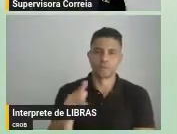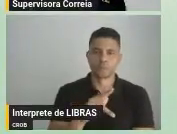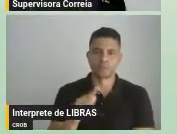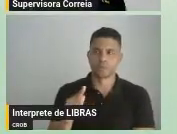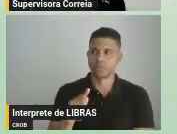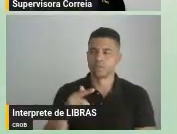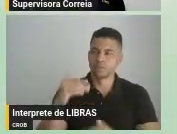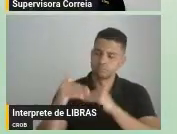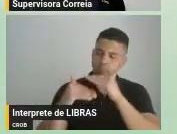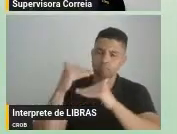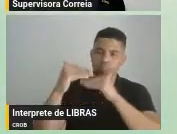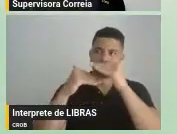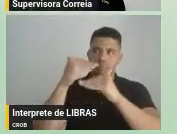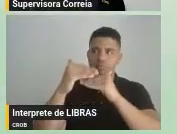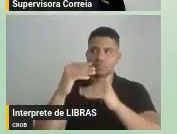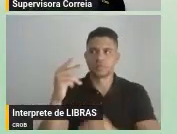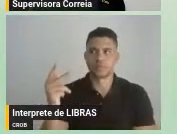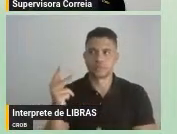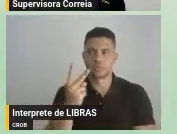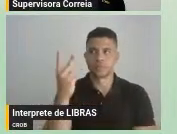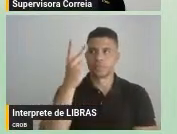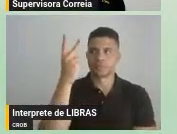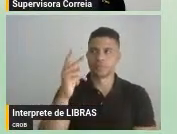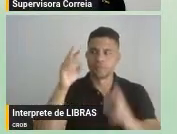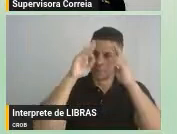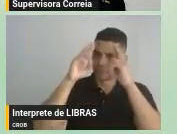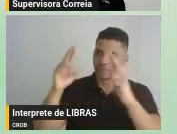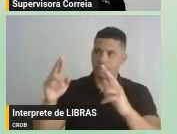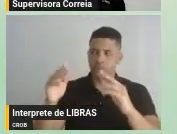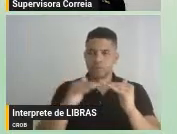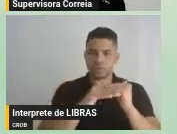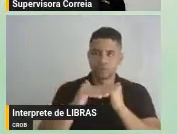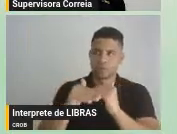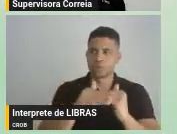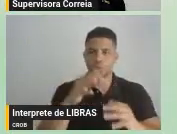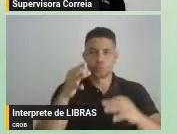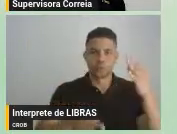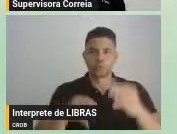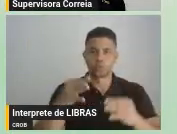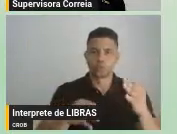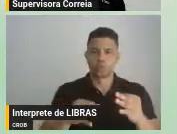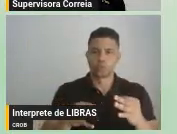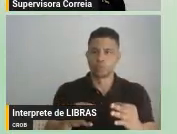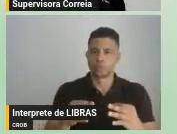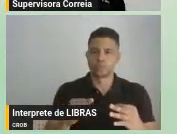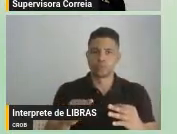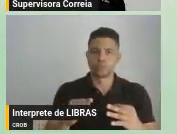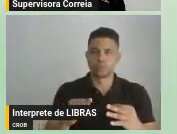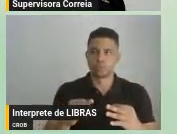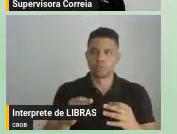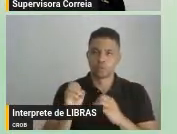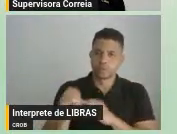exatamente dos valores como respeito, igualdade, justiça, né? E aí falando da educação